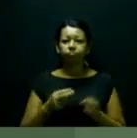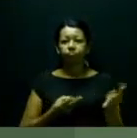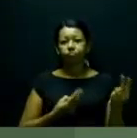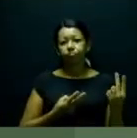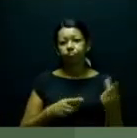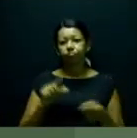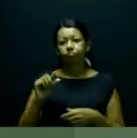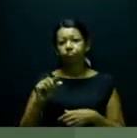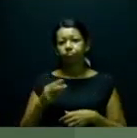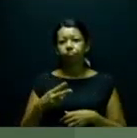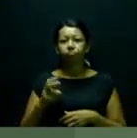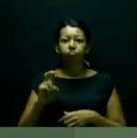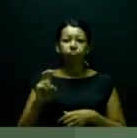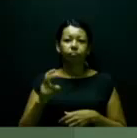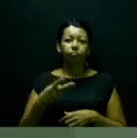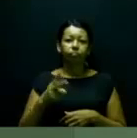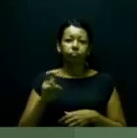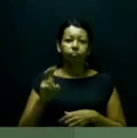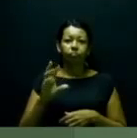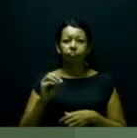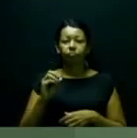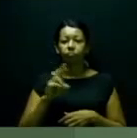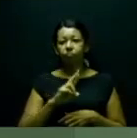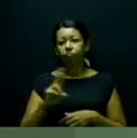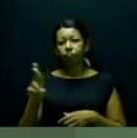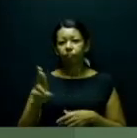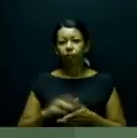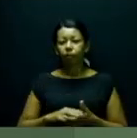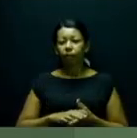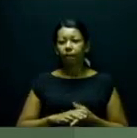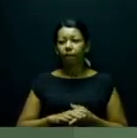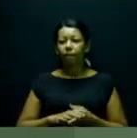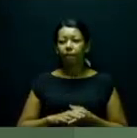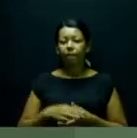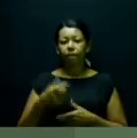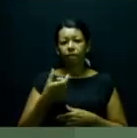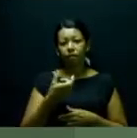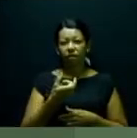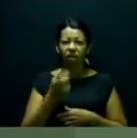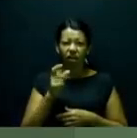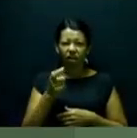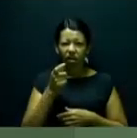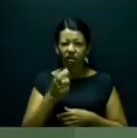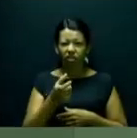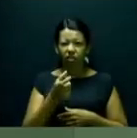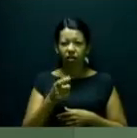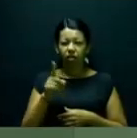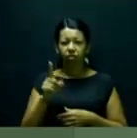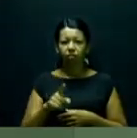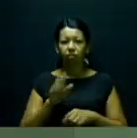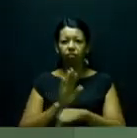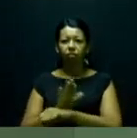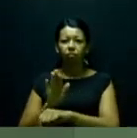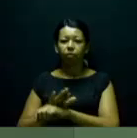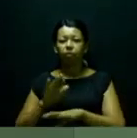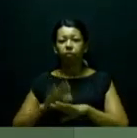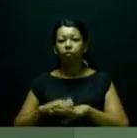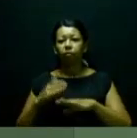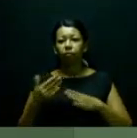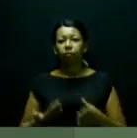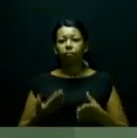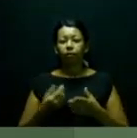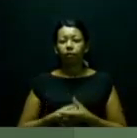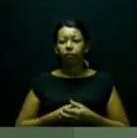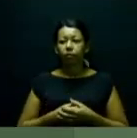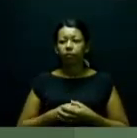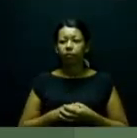a menos de R$250, presidente Aguinaldo. O cartão é um apoio a mais, é um incentivo a mais para o